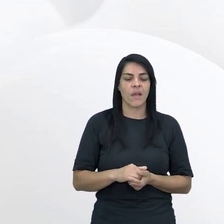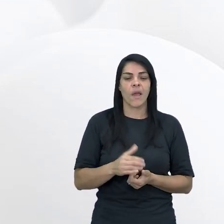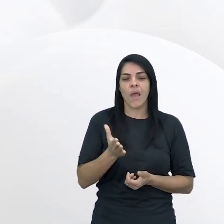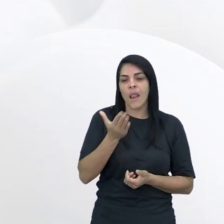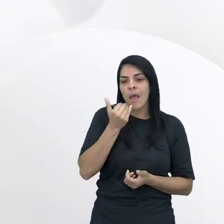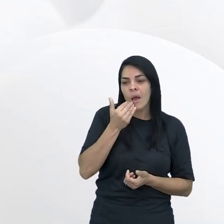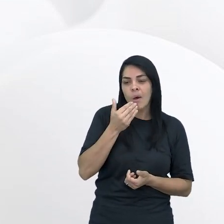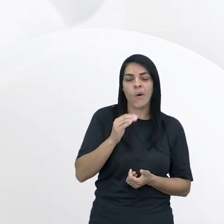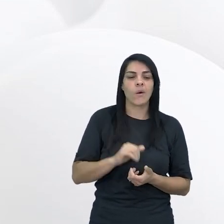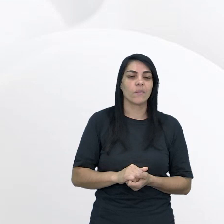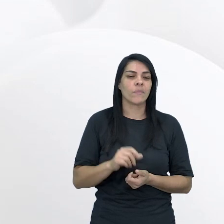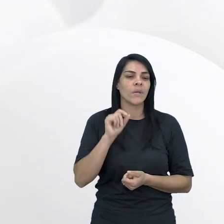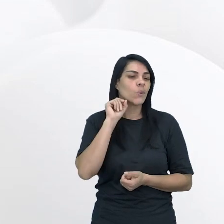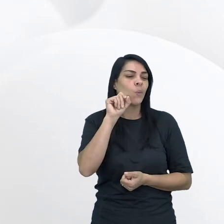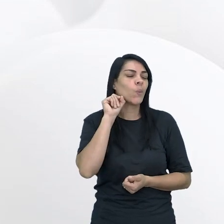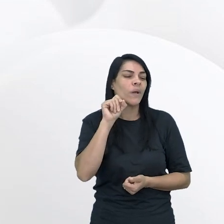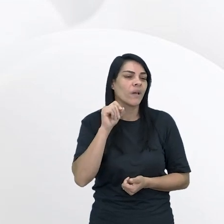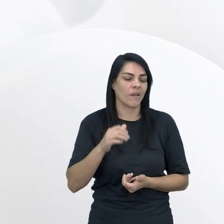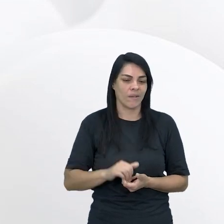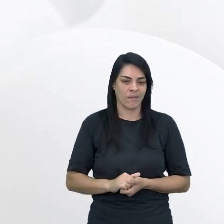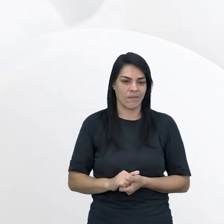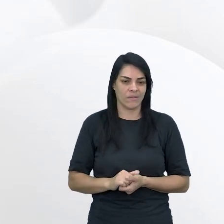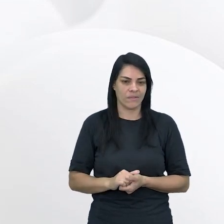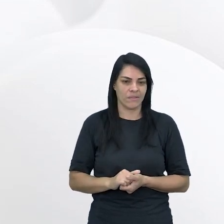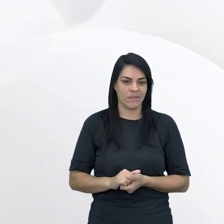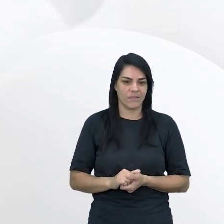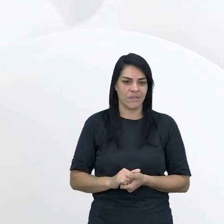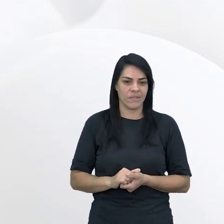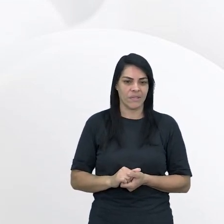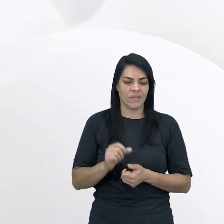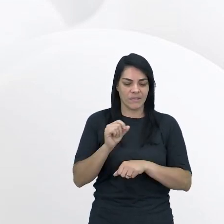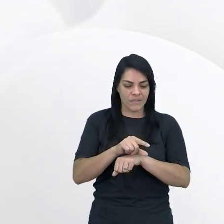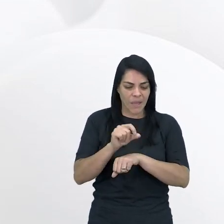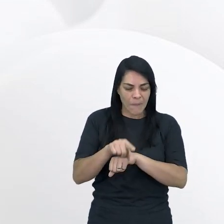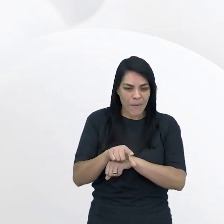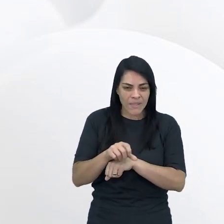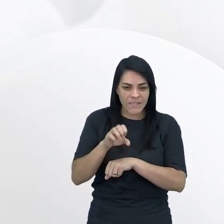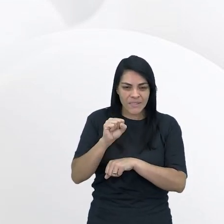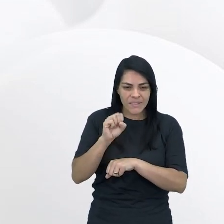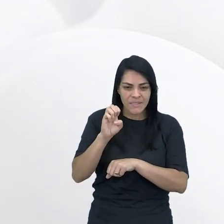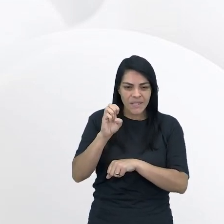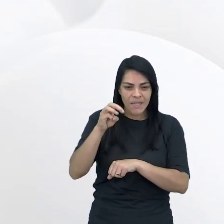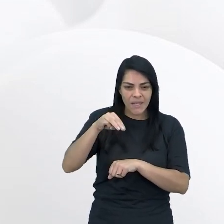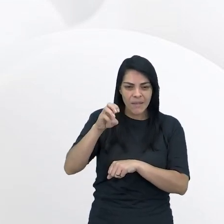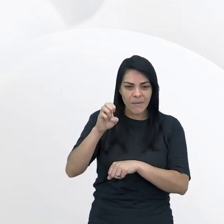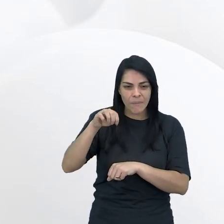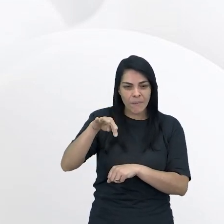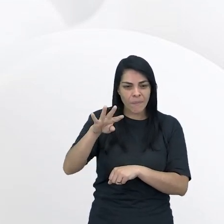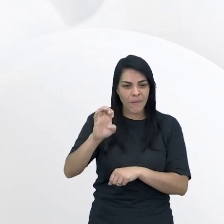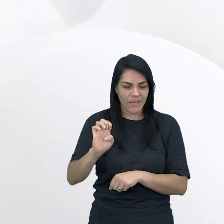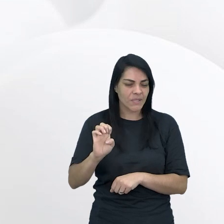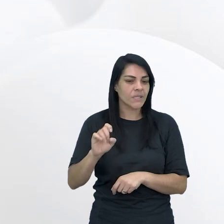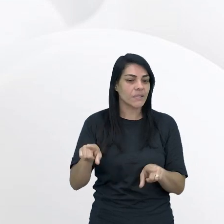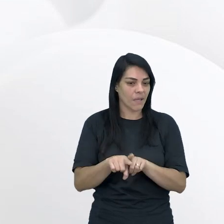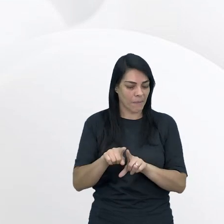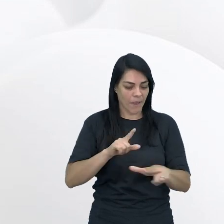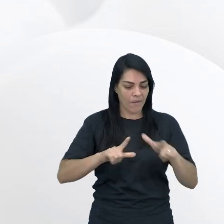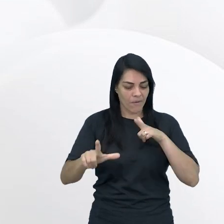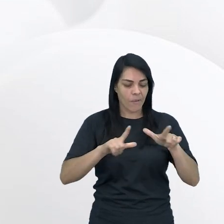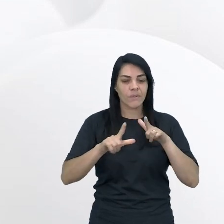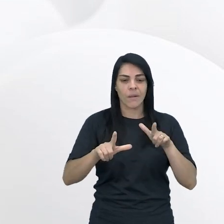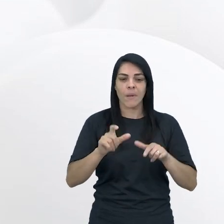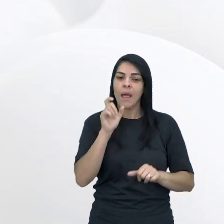Eles se alimentam do quê? De sementes. E aí, por exemplo, a gente pode trabalhar com a palavra semente em